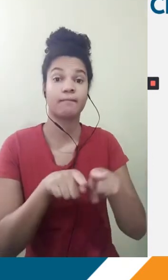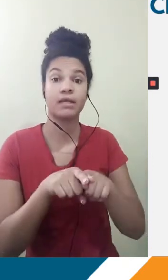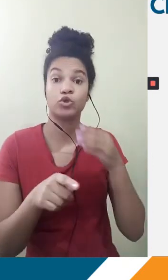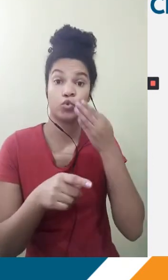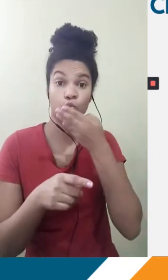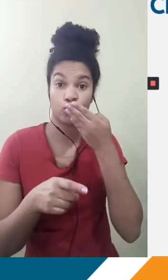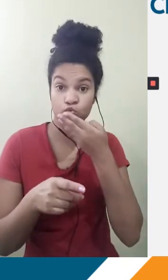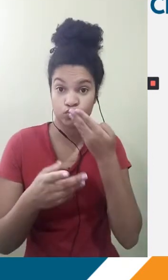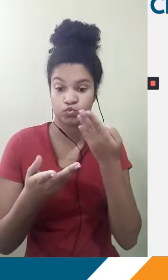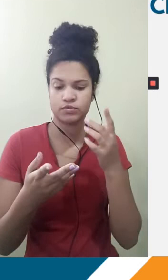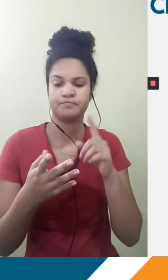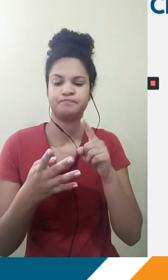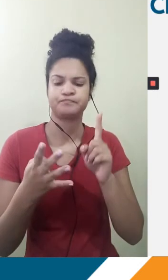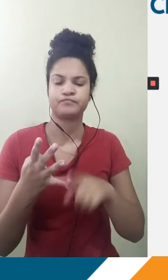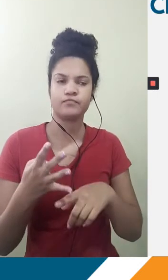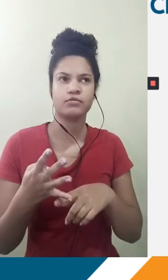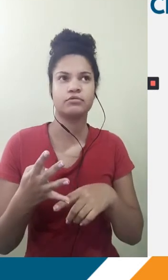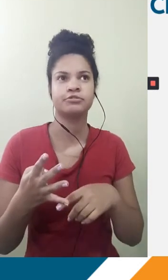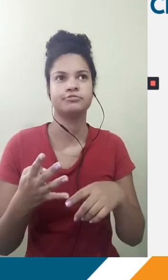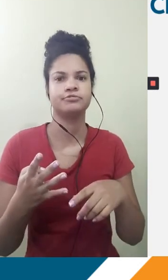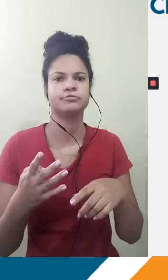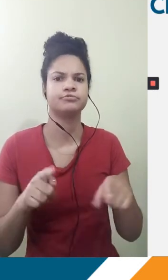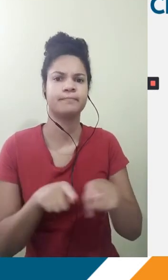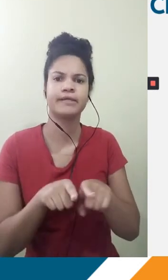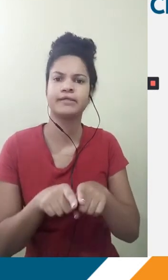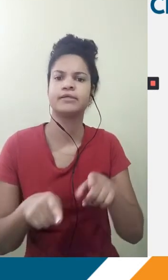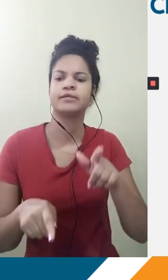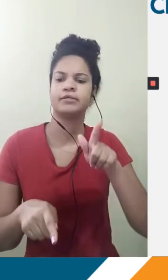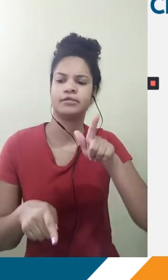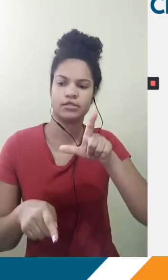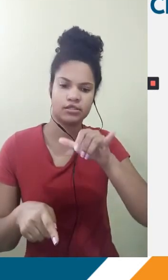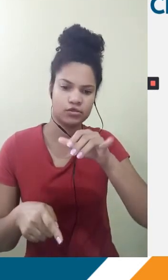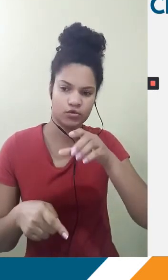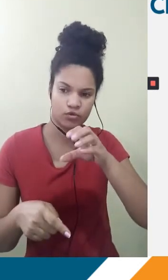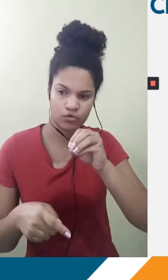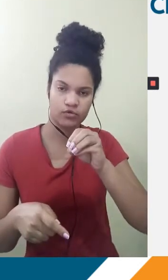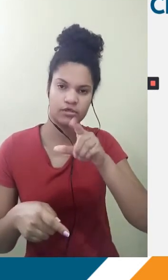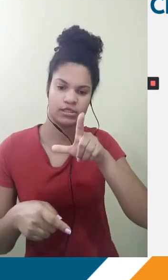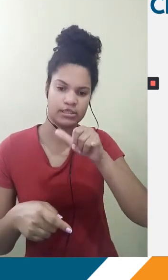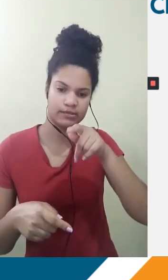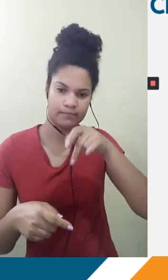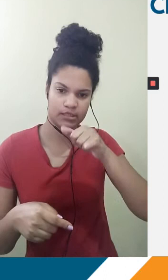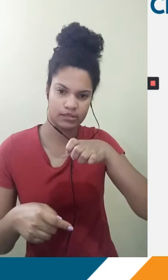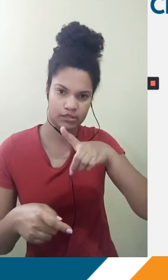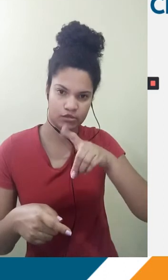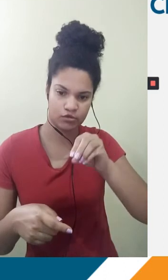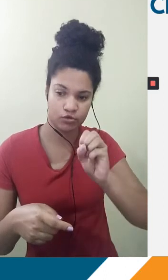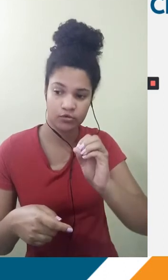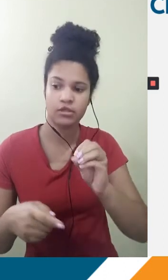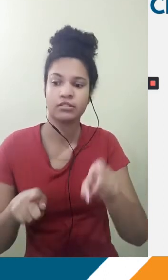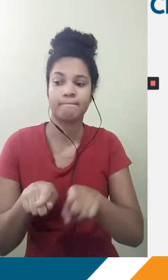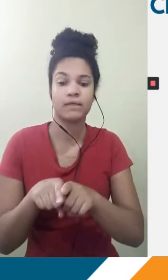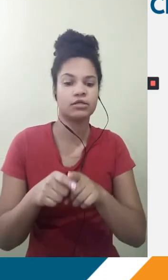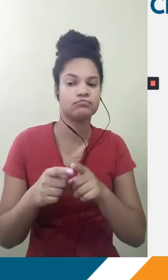glicoproteínas, glicolipídios, tendo também uma importância no reconhecimento celular, hormônios,